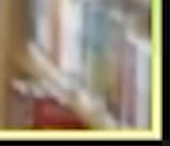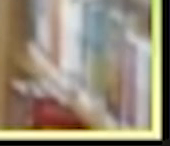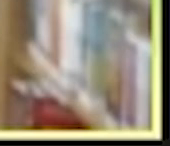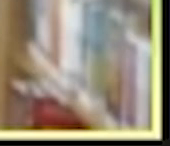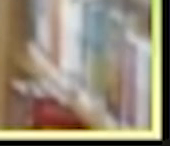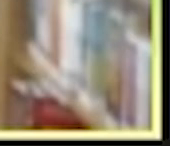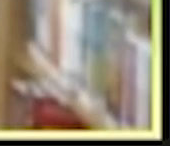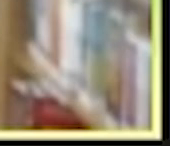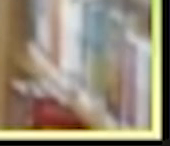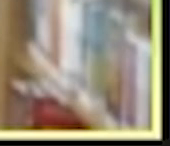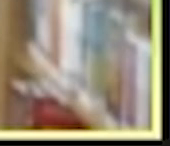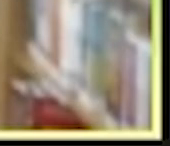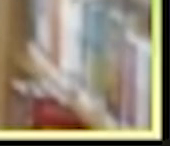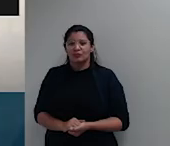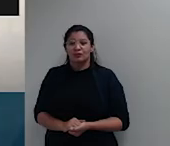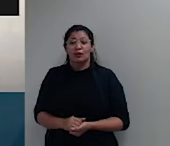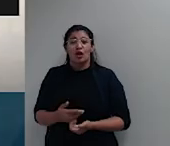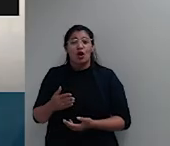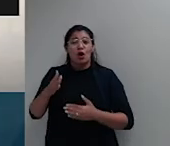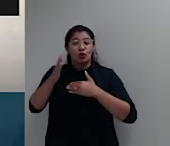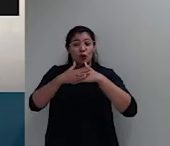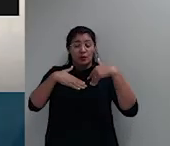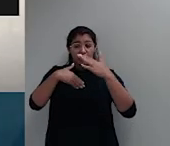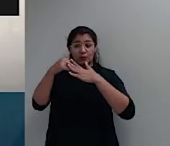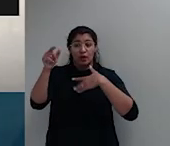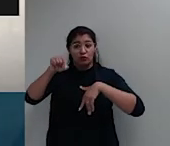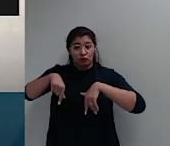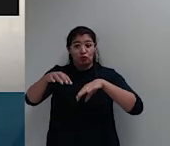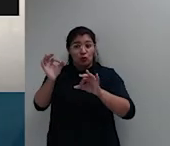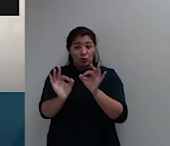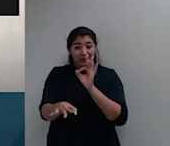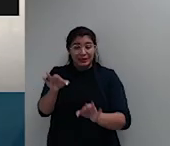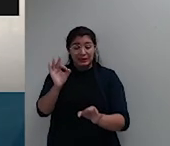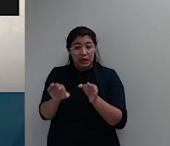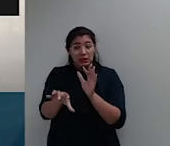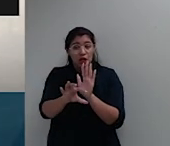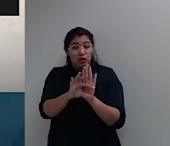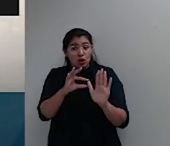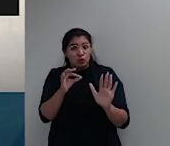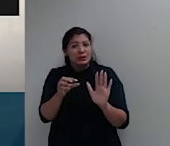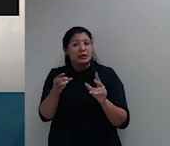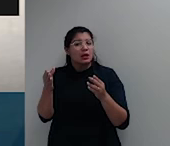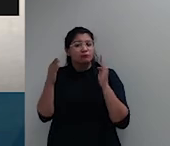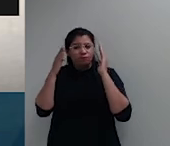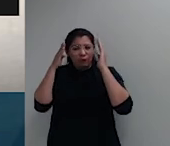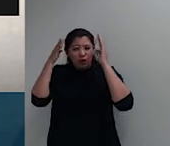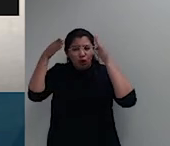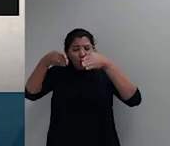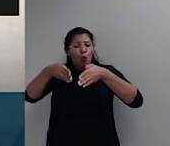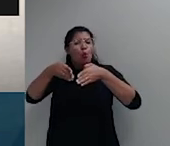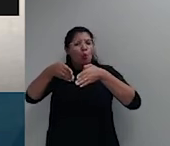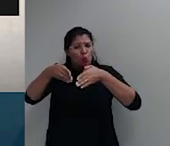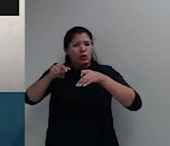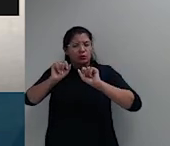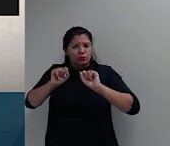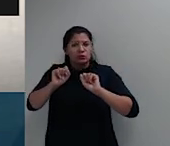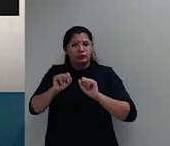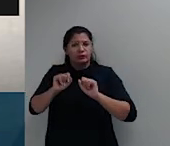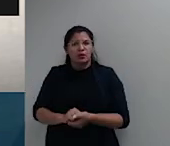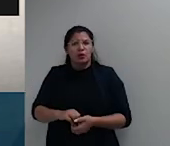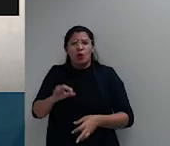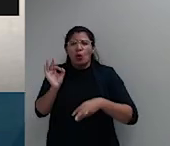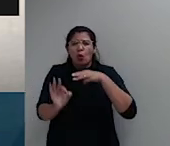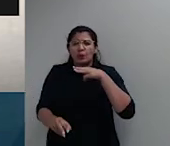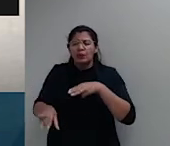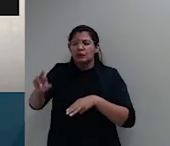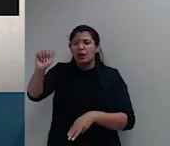fundamento diferente do tribunal Paulista reconhecendo a competência exclusiva do Judiciário para apreciar a ação de despejo em